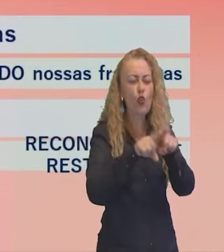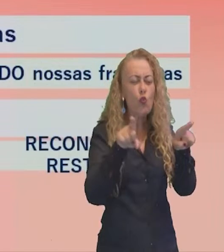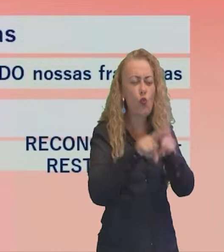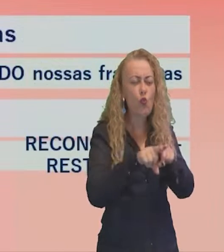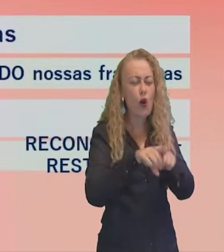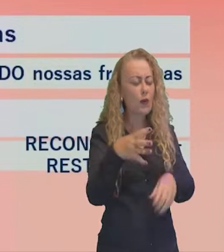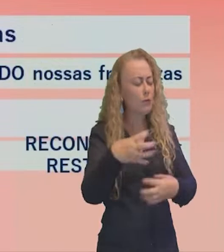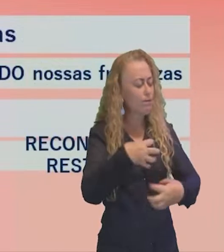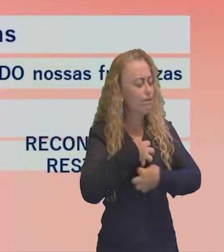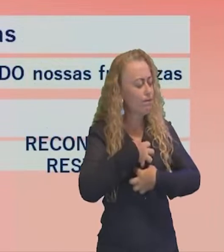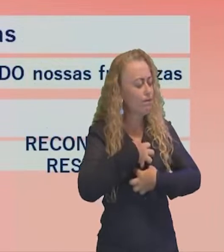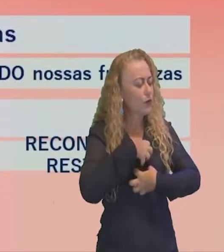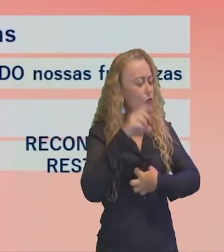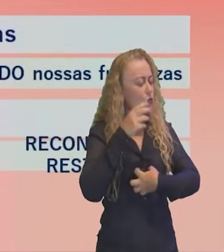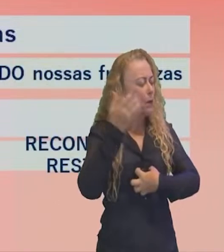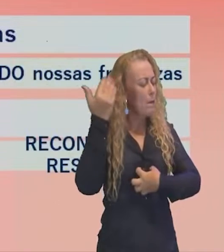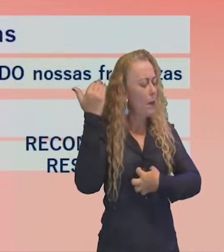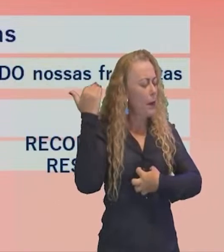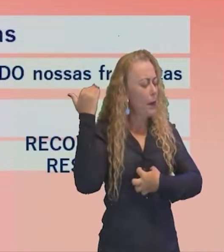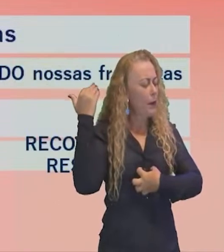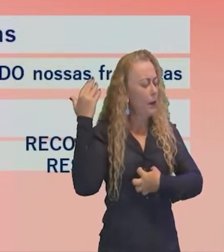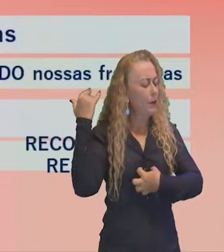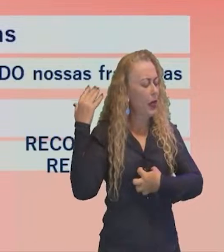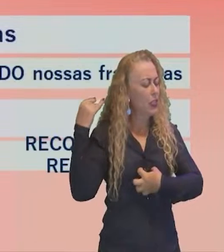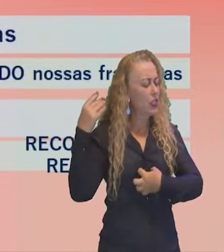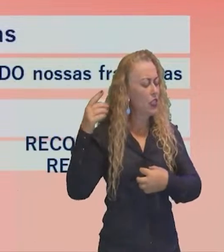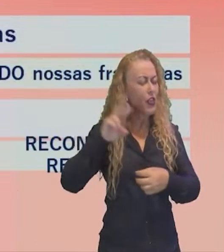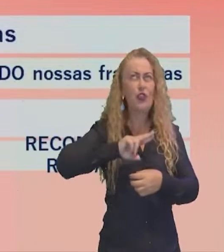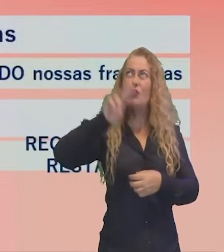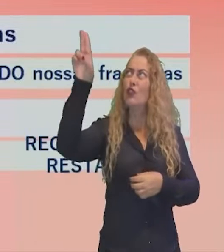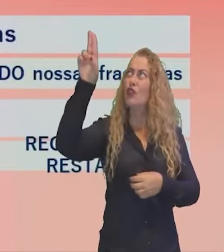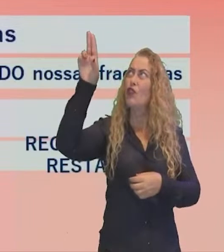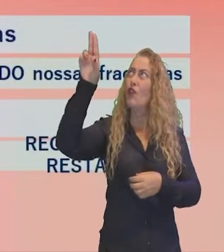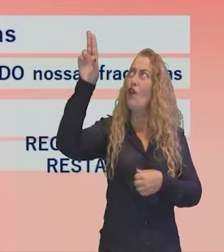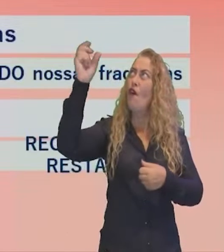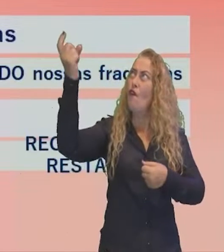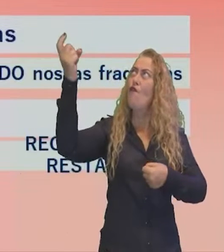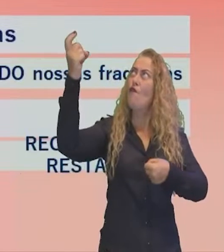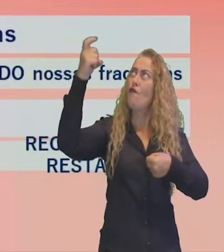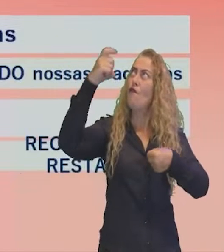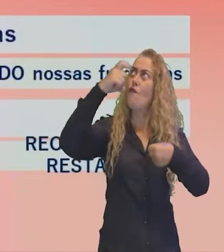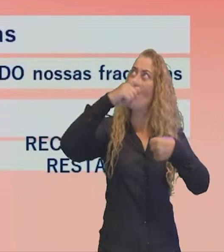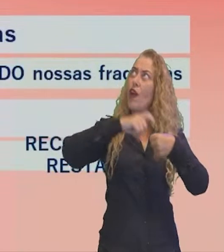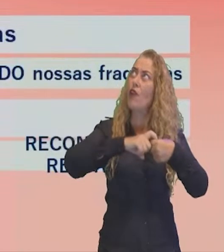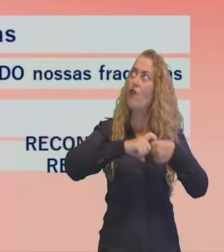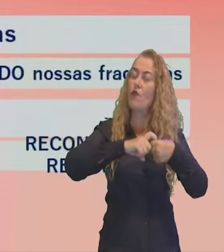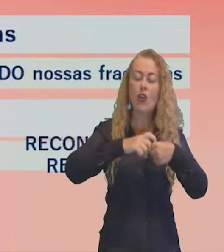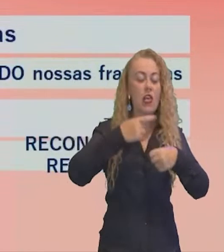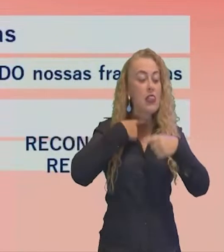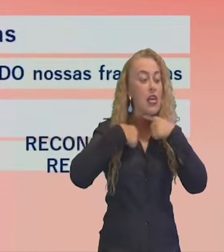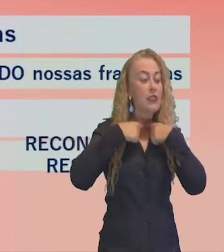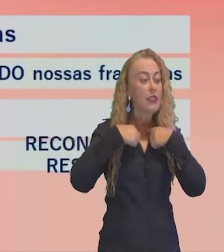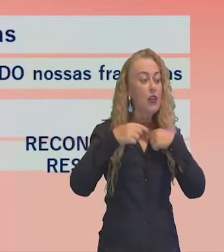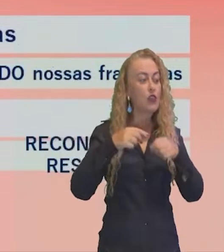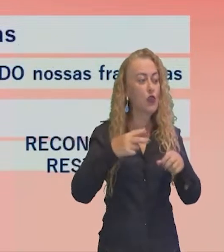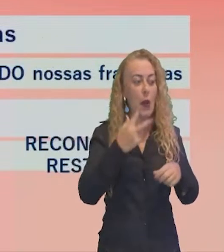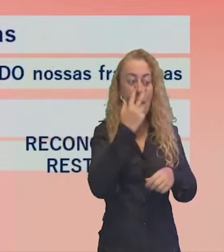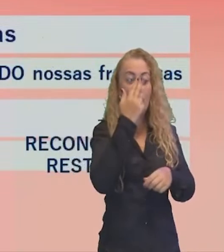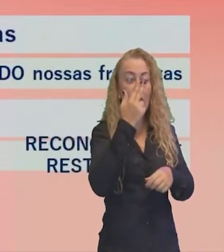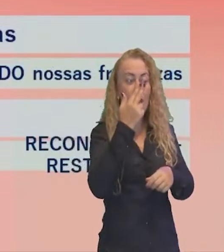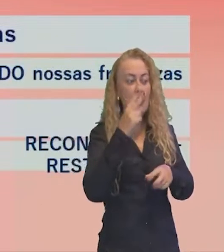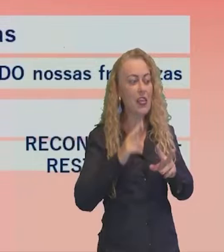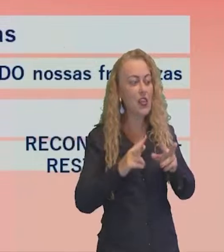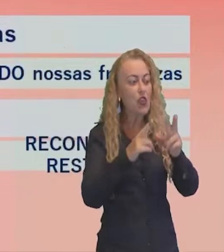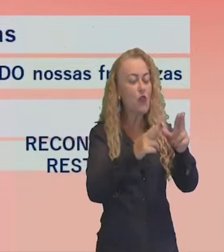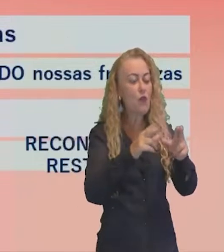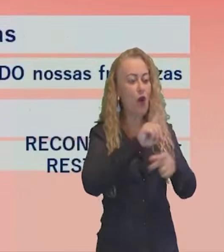Cristo Jesus, que existindo em forma de Deus, não considerou o fato de ser igual a Deus algo a que devesse se